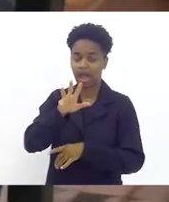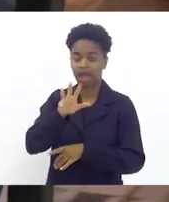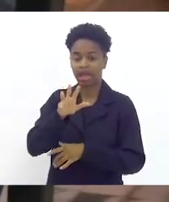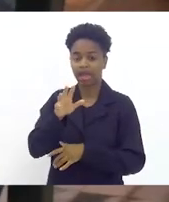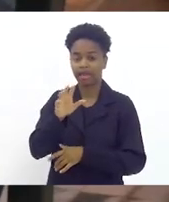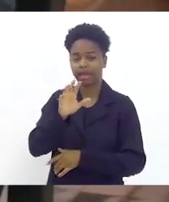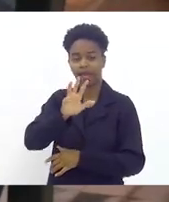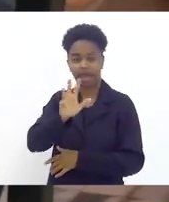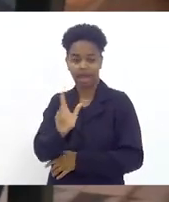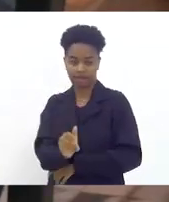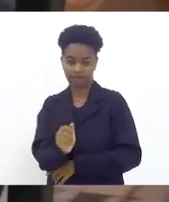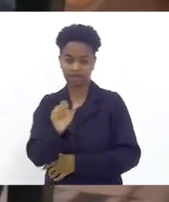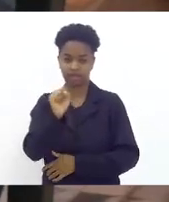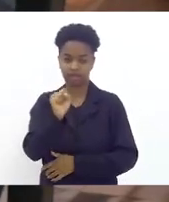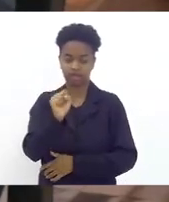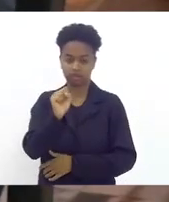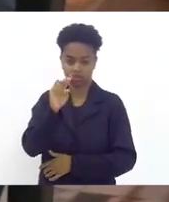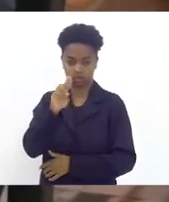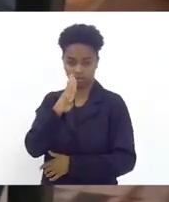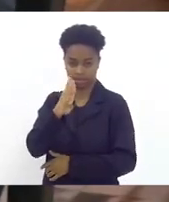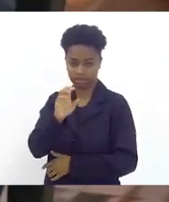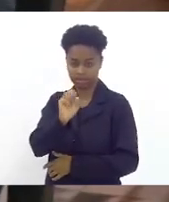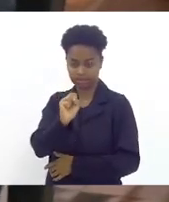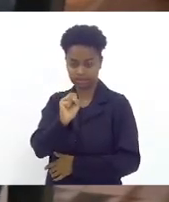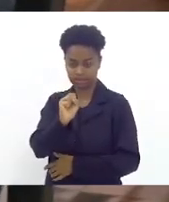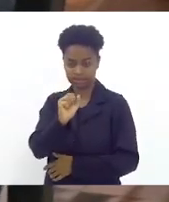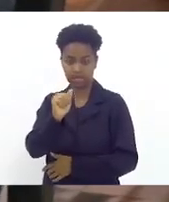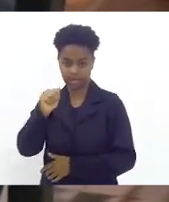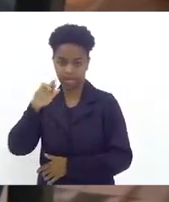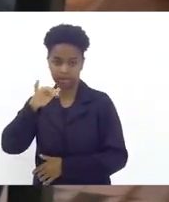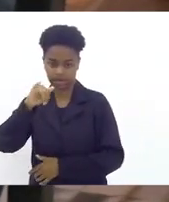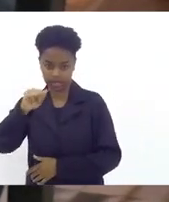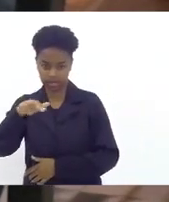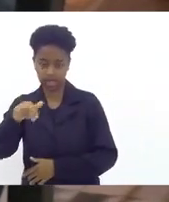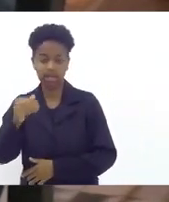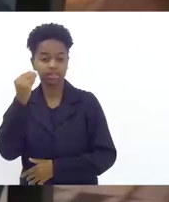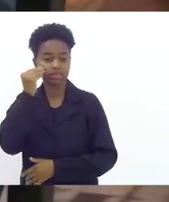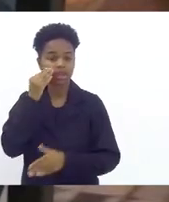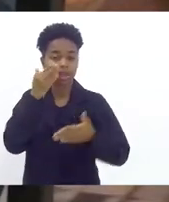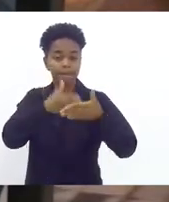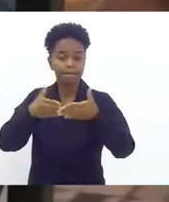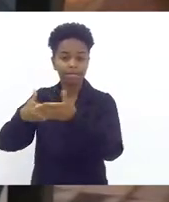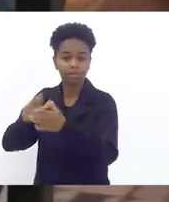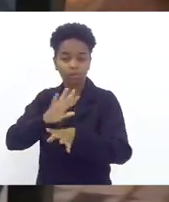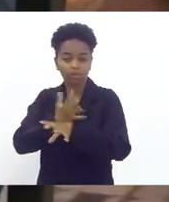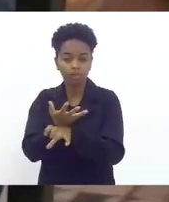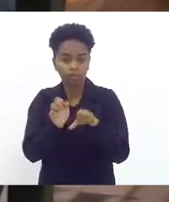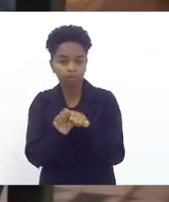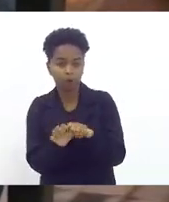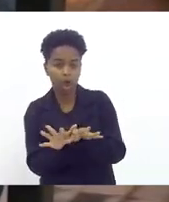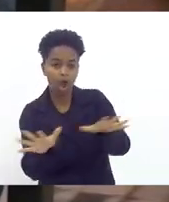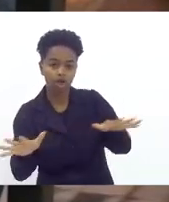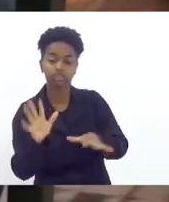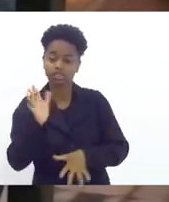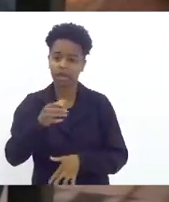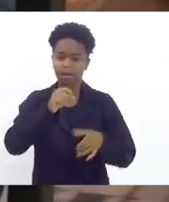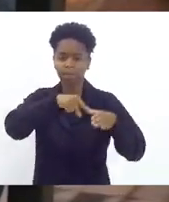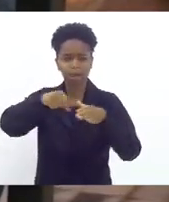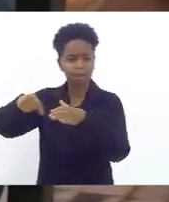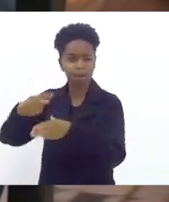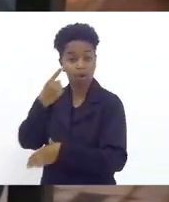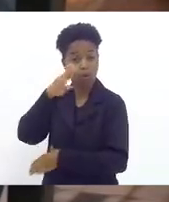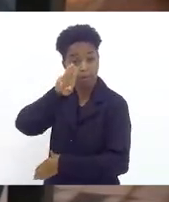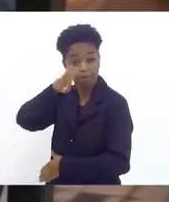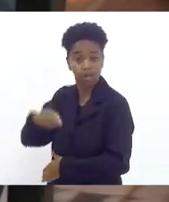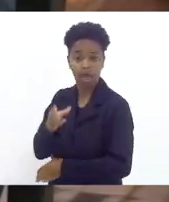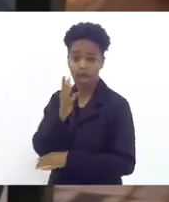do Saara só um programa norte-americano um programa já plantou 200 milhões de árvores em todas